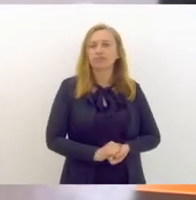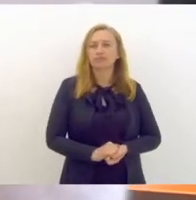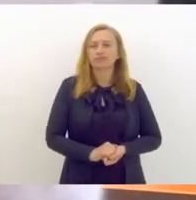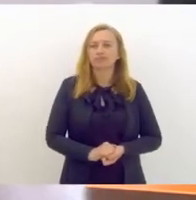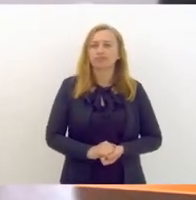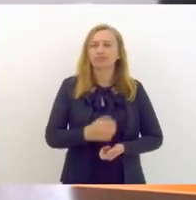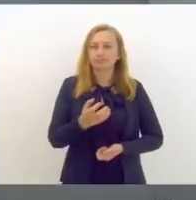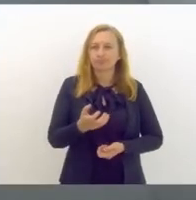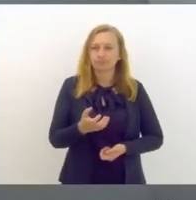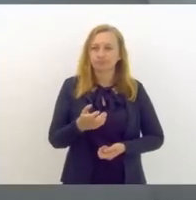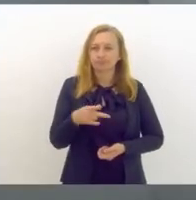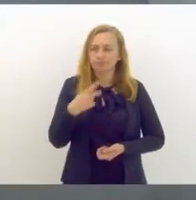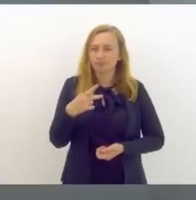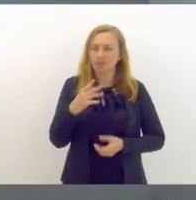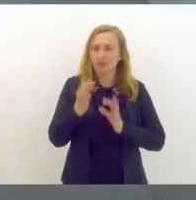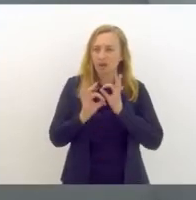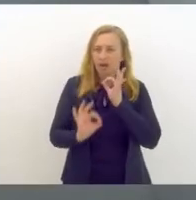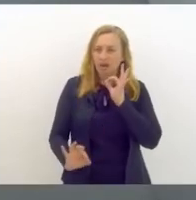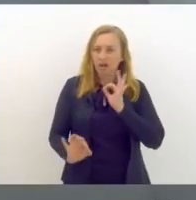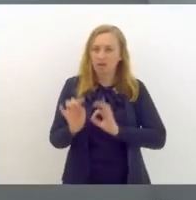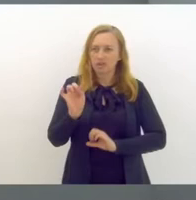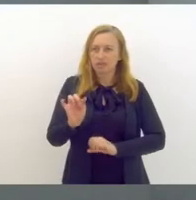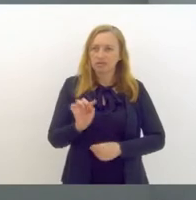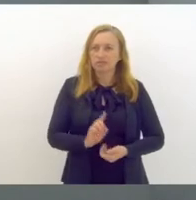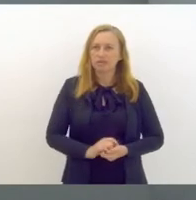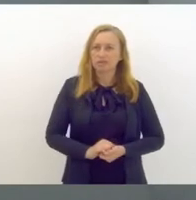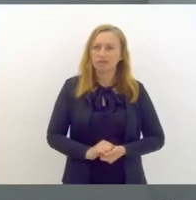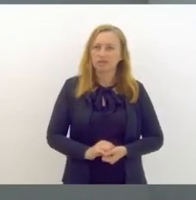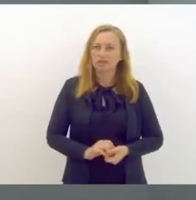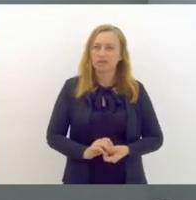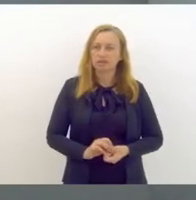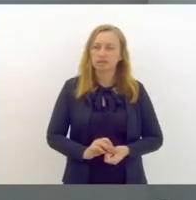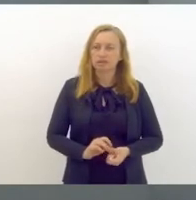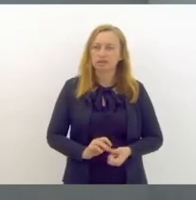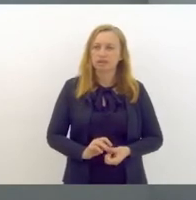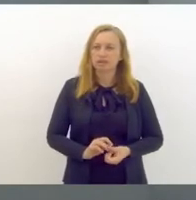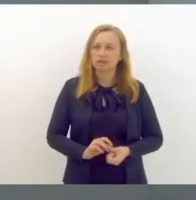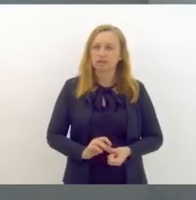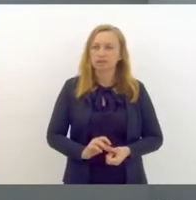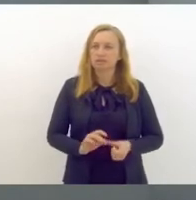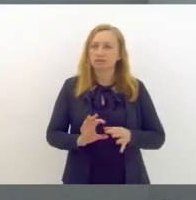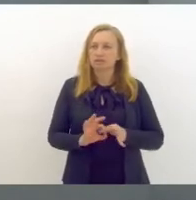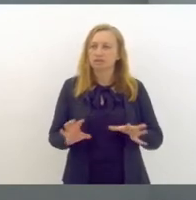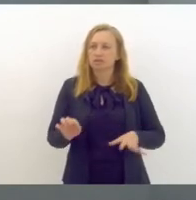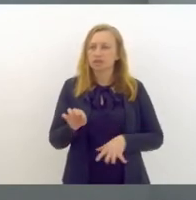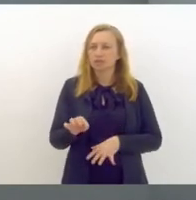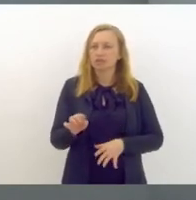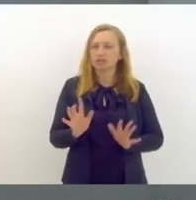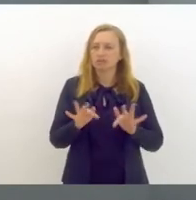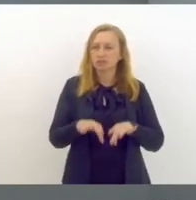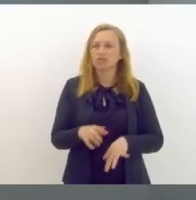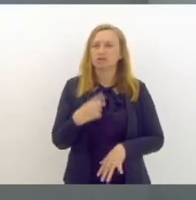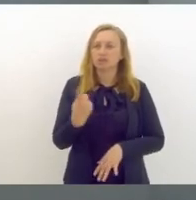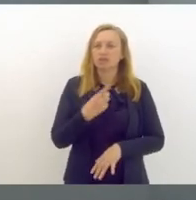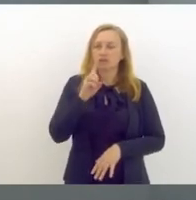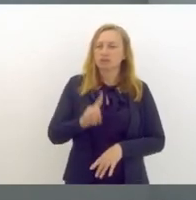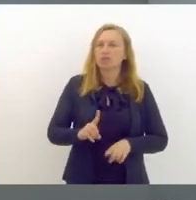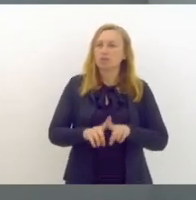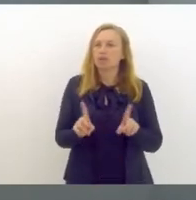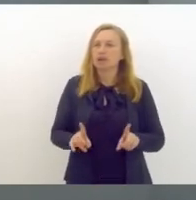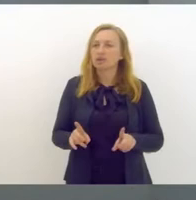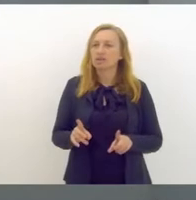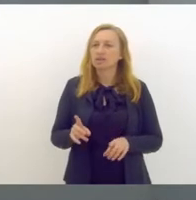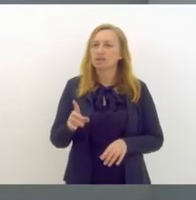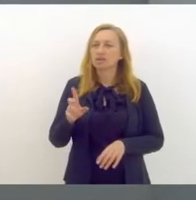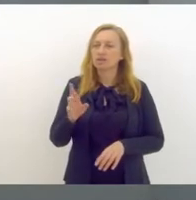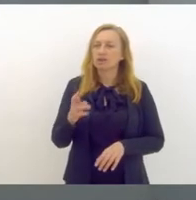queria deixar, eu não vou me alongar ali, não vou passar desse discurso, vou deixar aqui o final para o nosso diretor, mas uma coisa que o